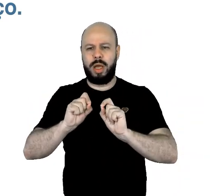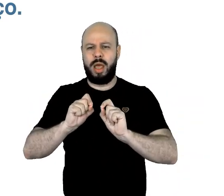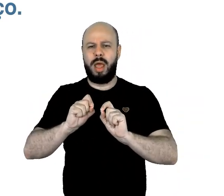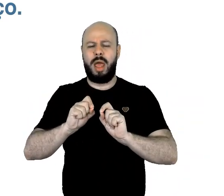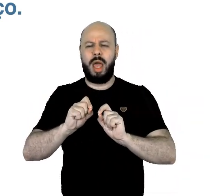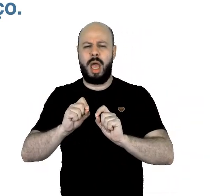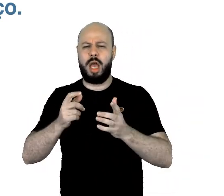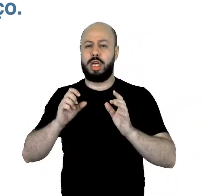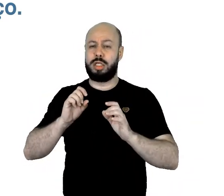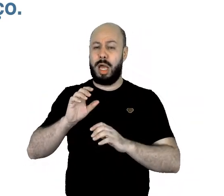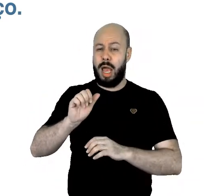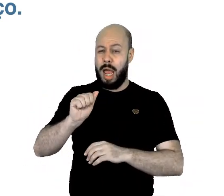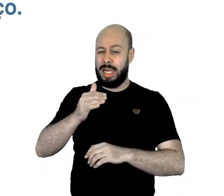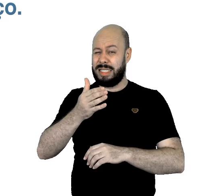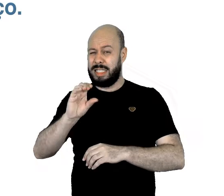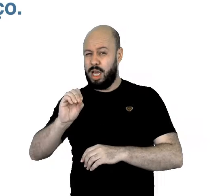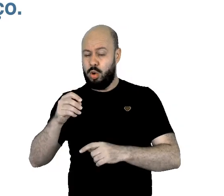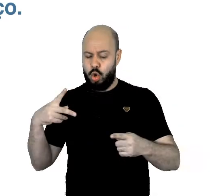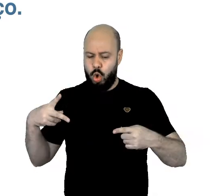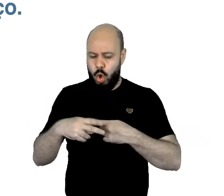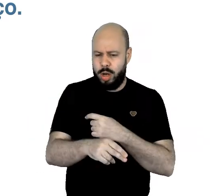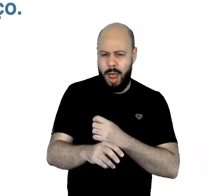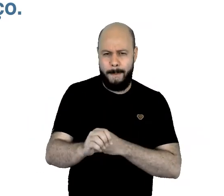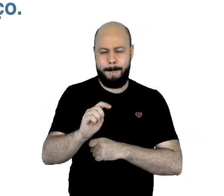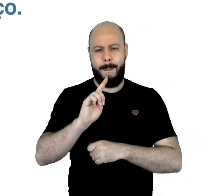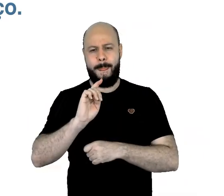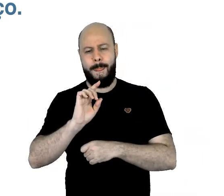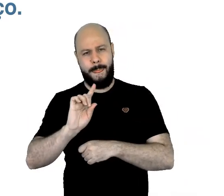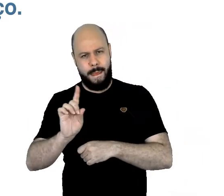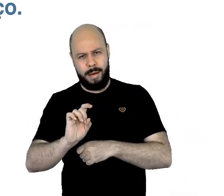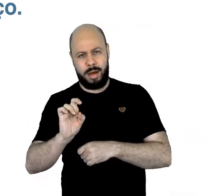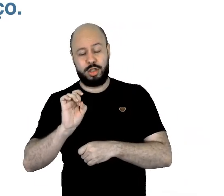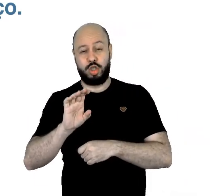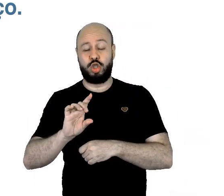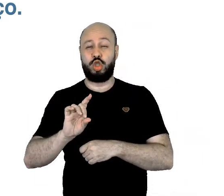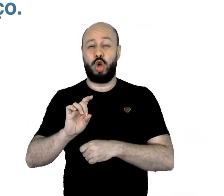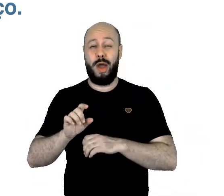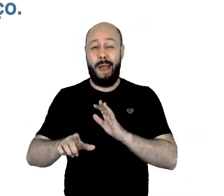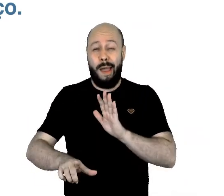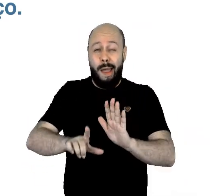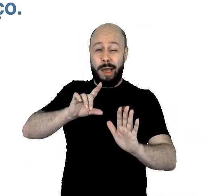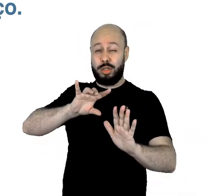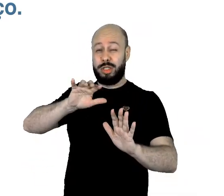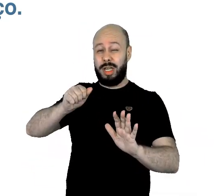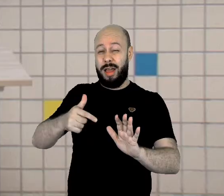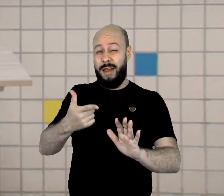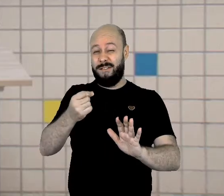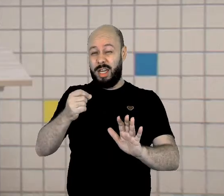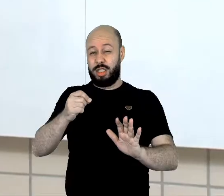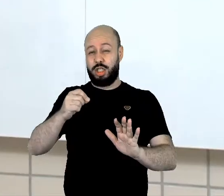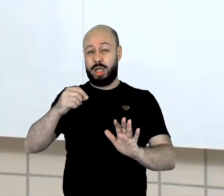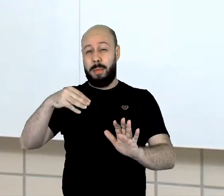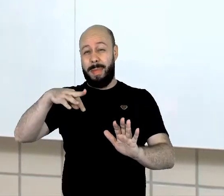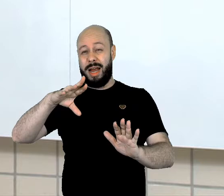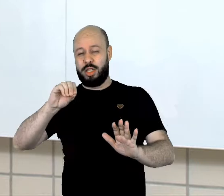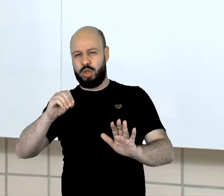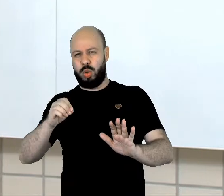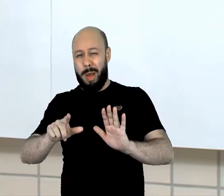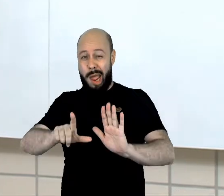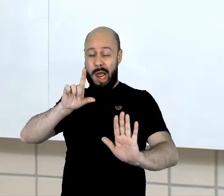nenhuma ação de corte desde o dia 20 de março.